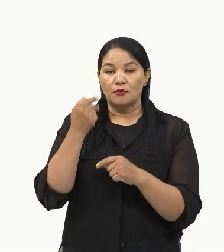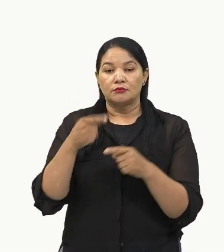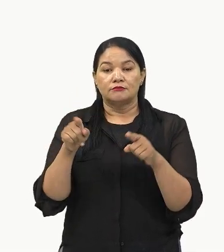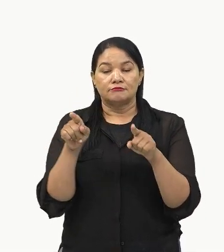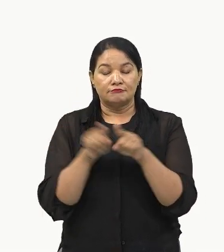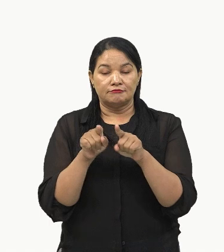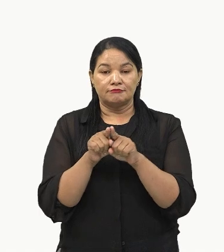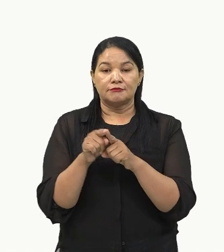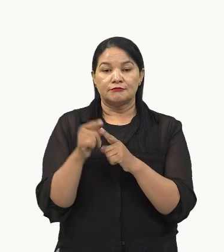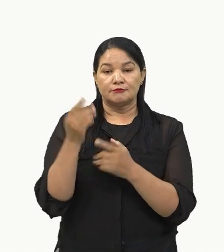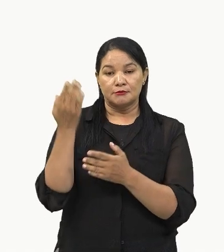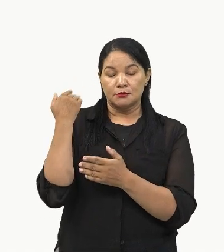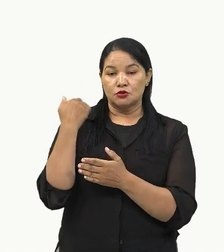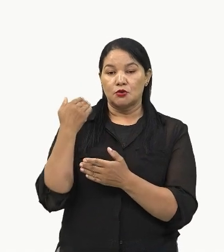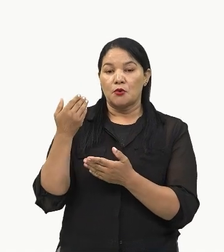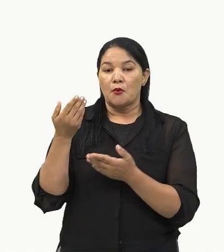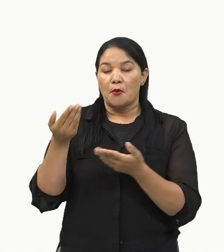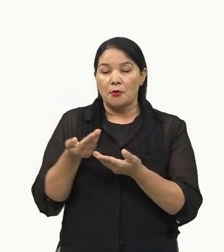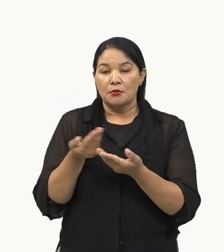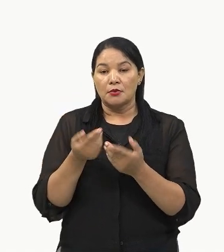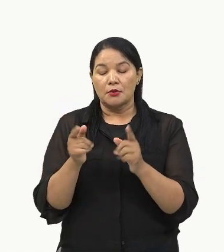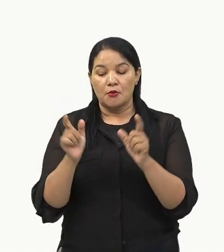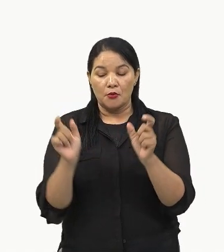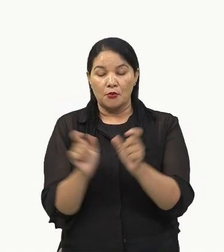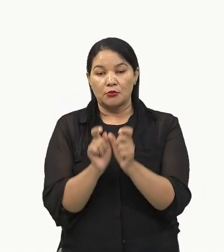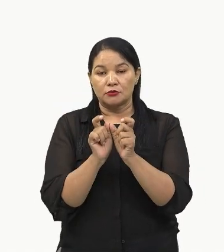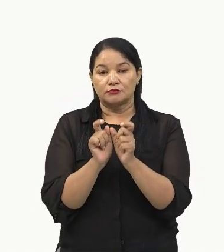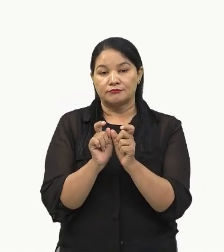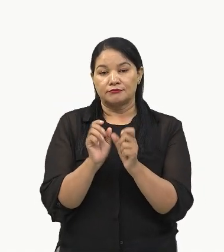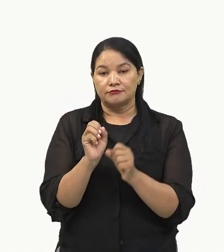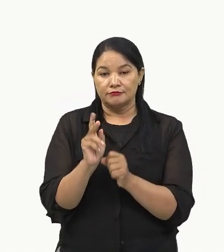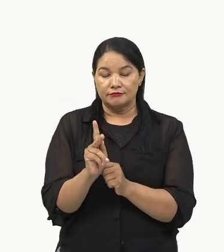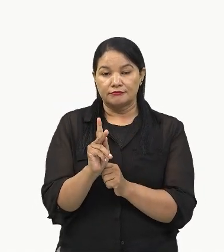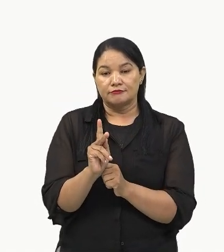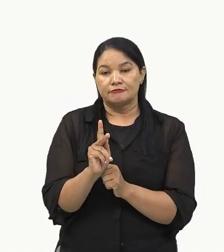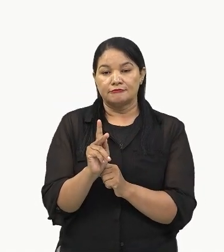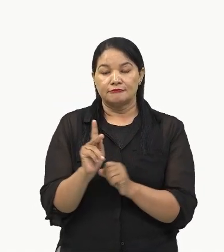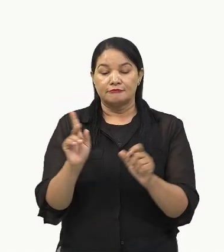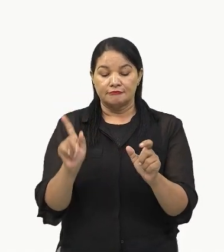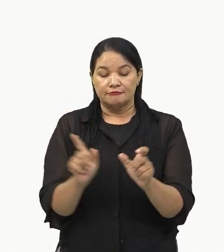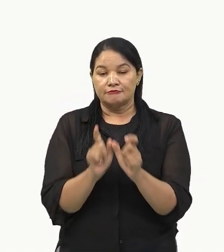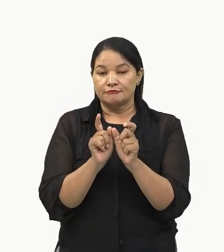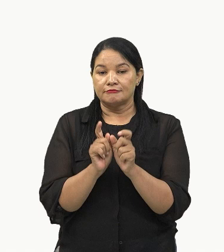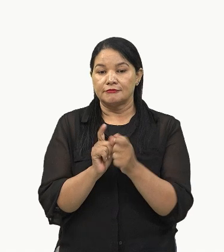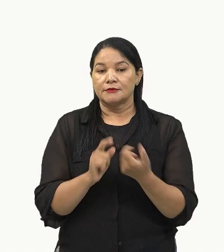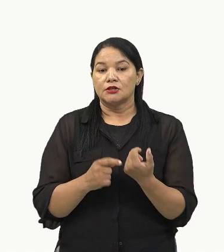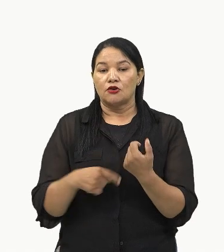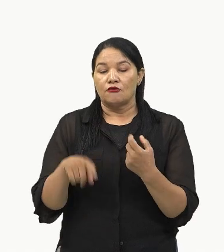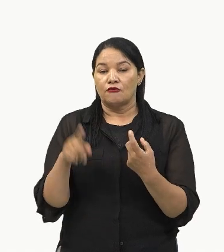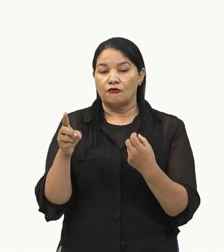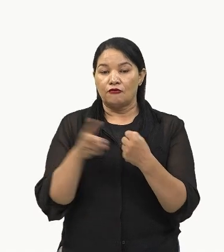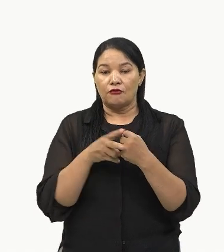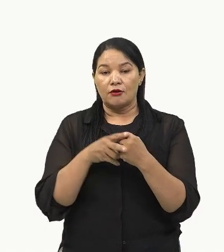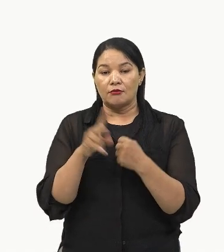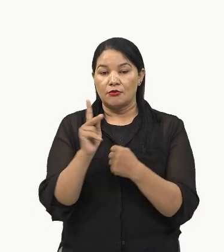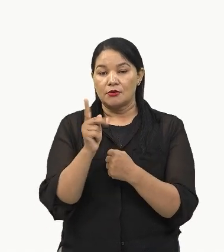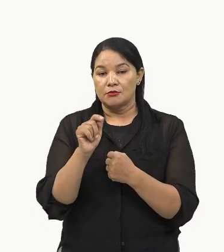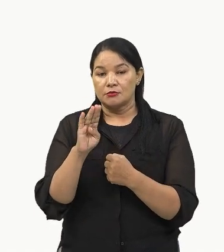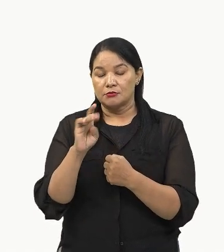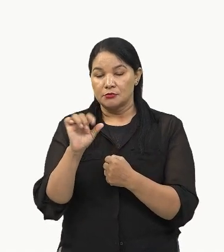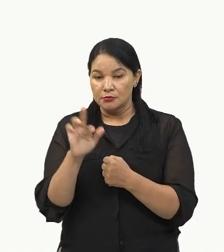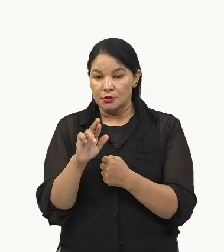pretérito perfeito compuesto. Ok, pessoal? A junção do verbo haber no presente do